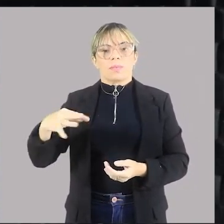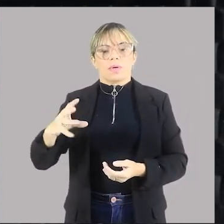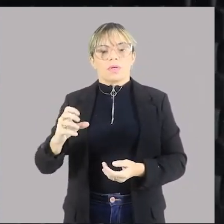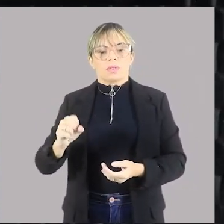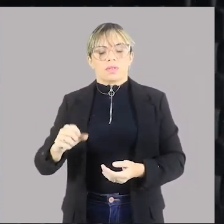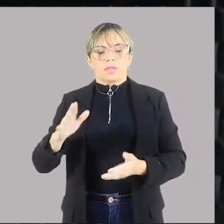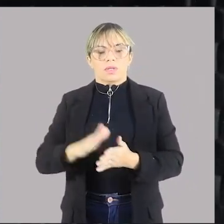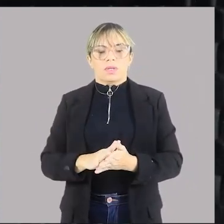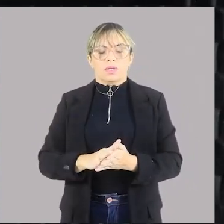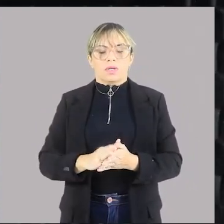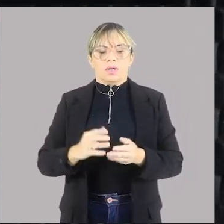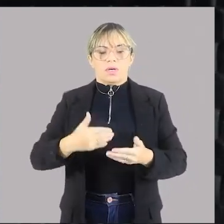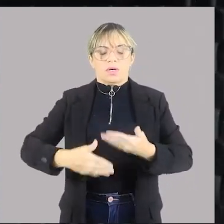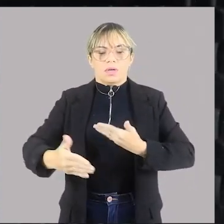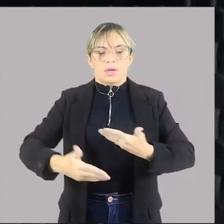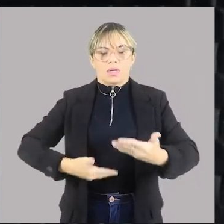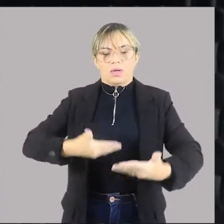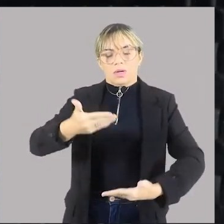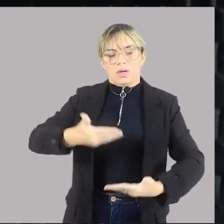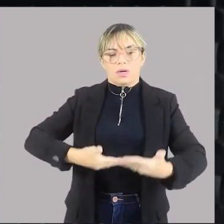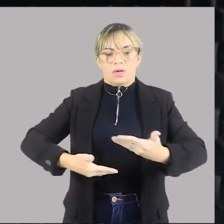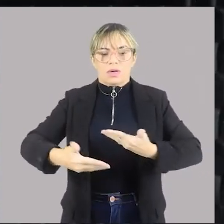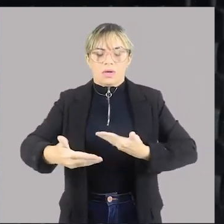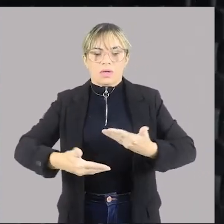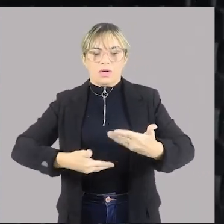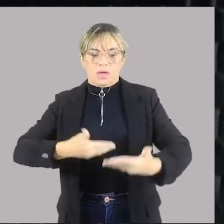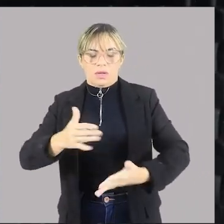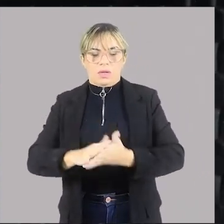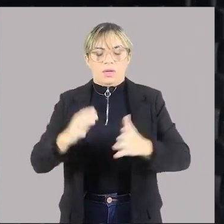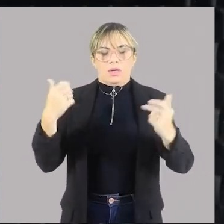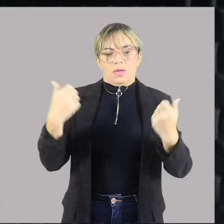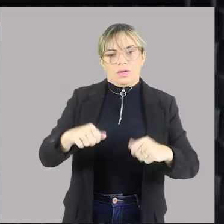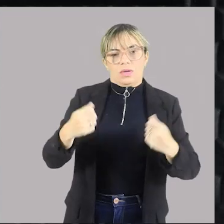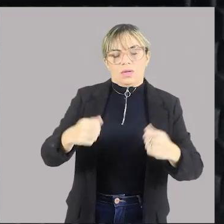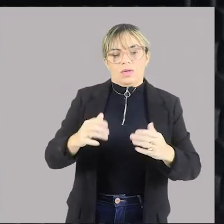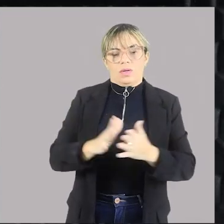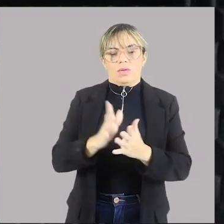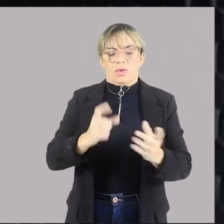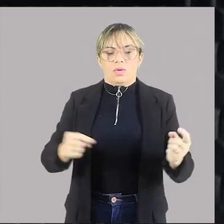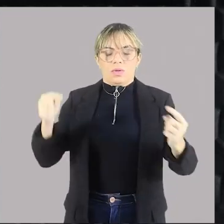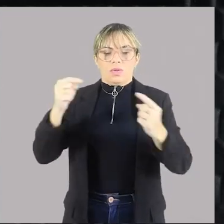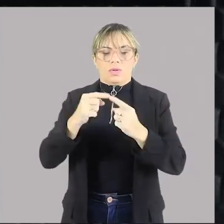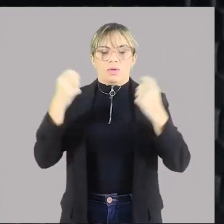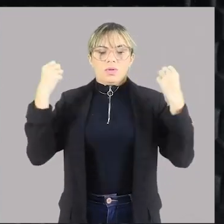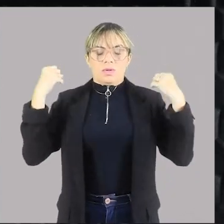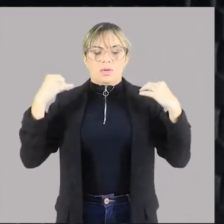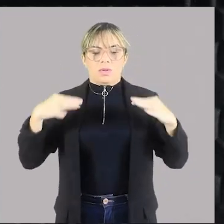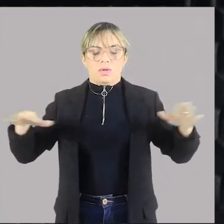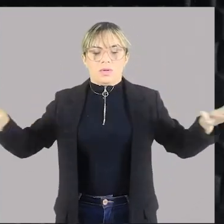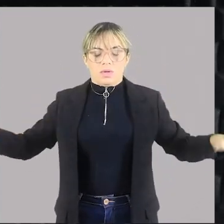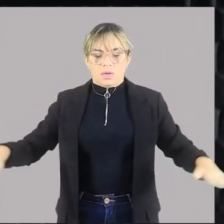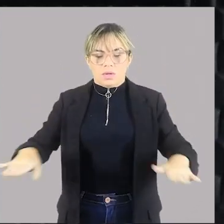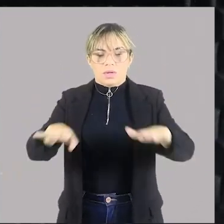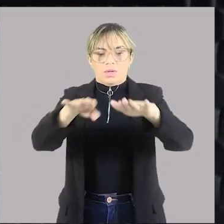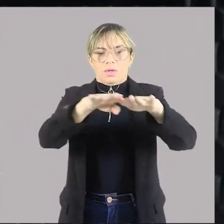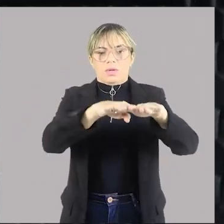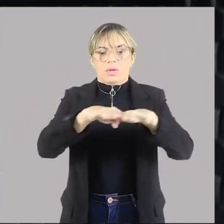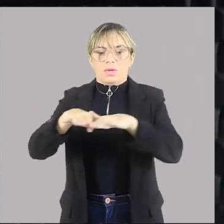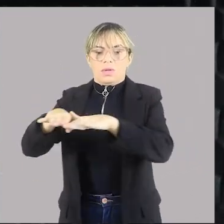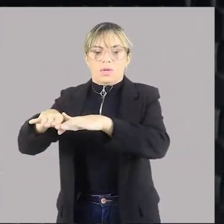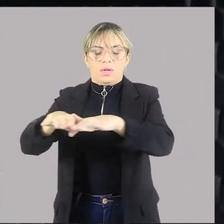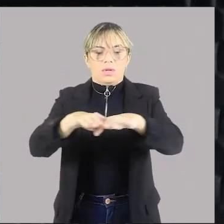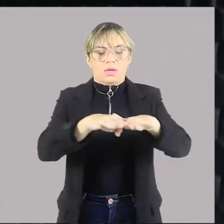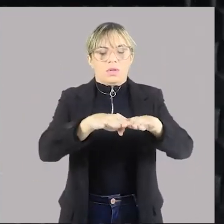se contrabalancear tendo em vista o alcance da harmonia, do equilíbrio entre as funções do